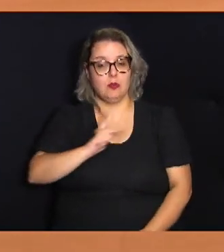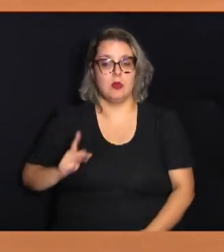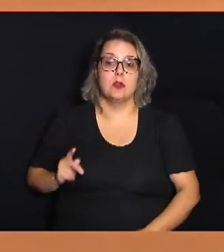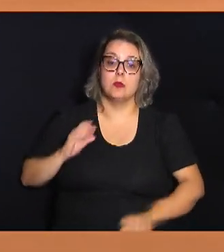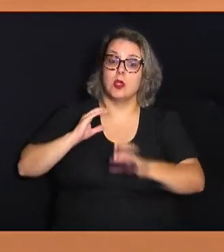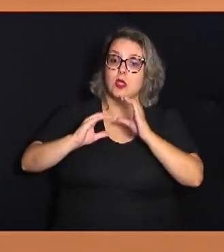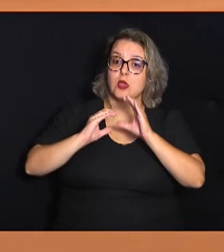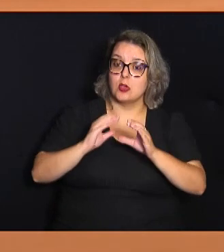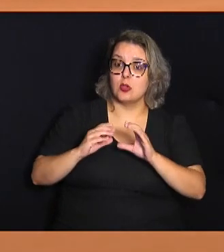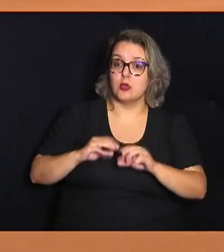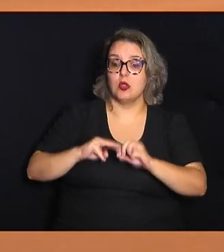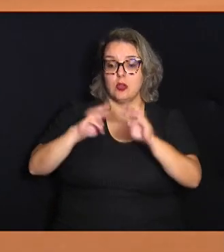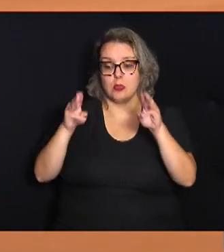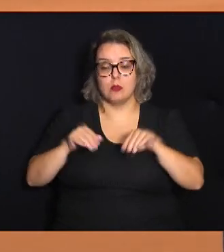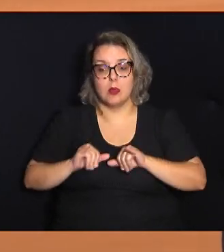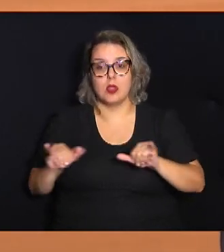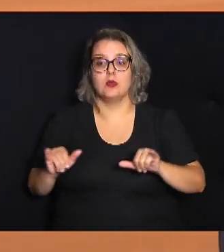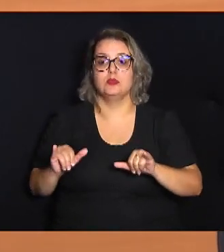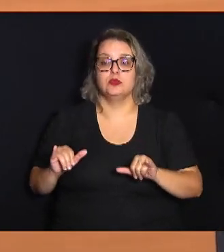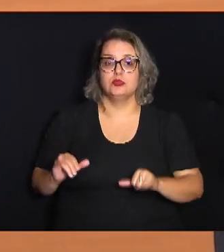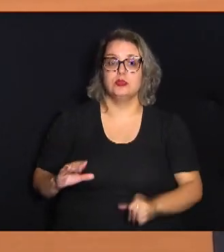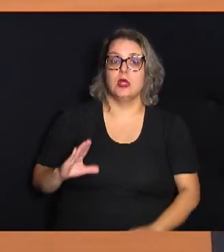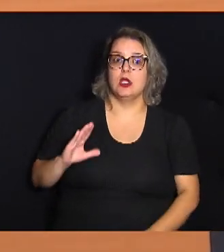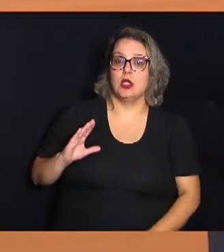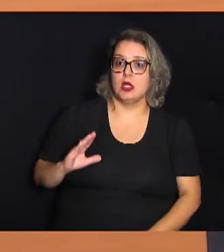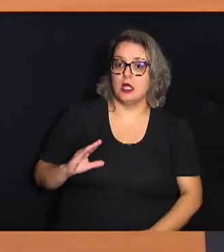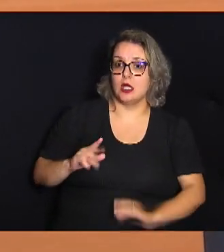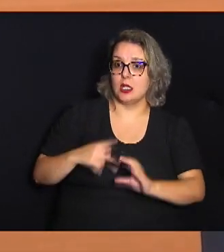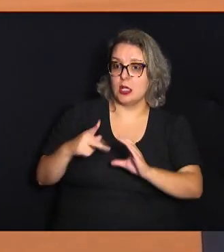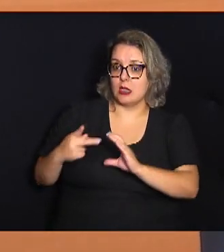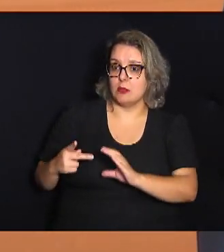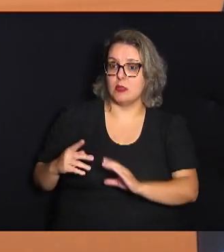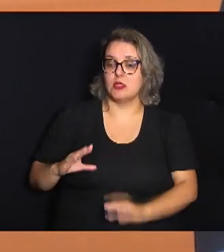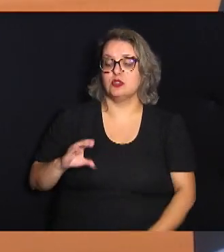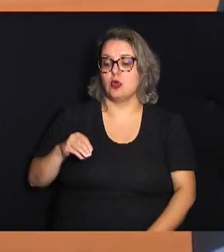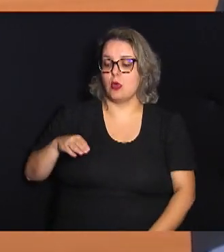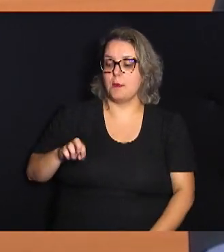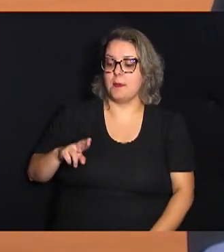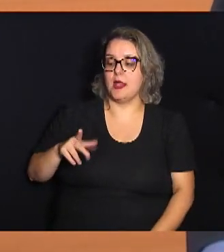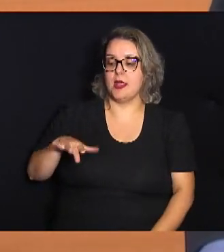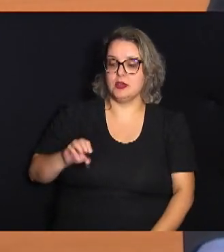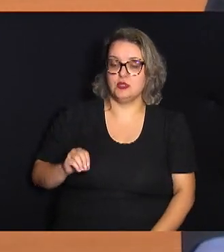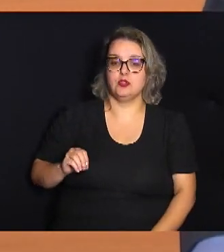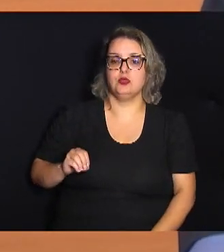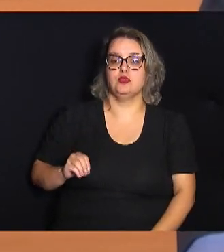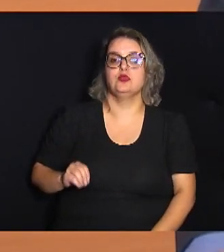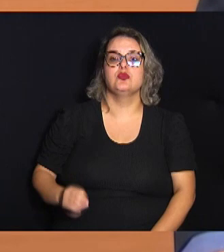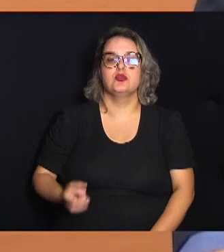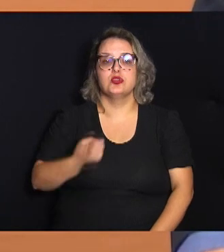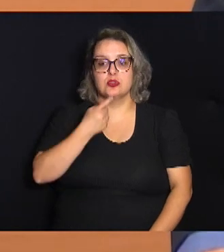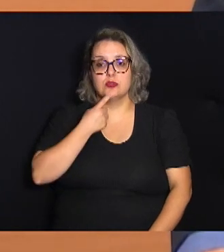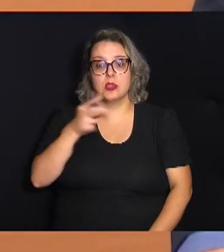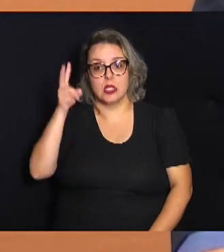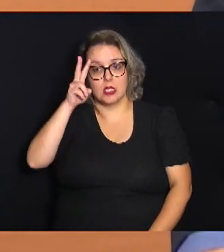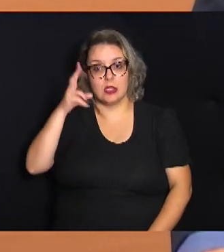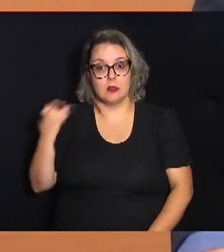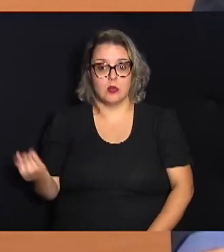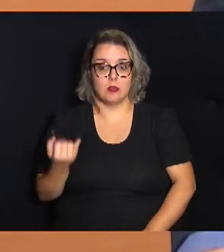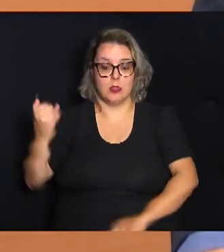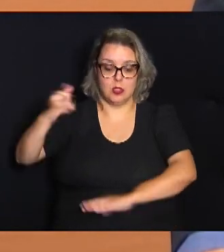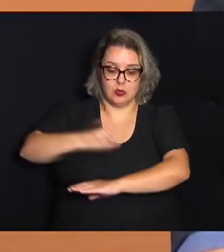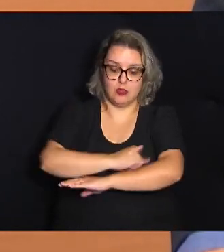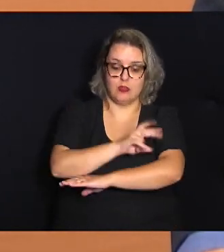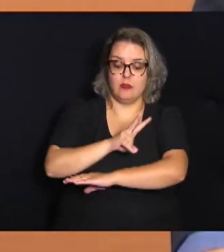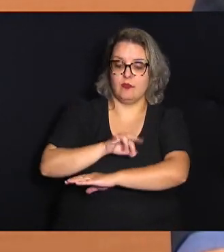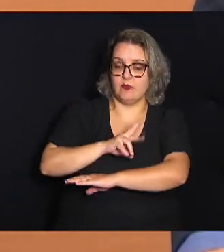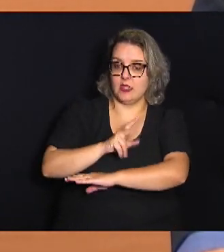e Marketing da Câmara de Comércio Exterior de Campinas, que relembrou a importância do aeroporto de Viracopos. Aqui foi